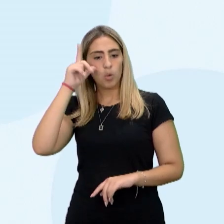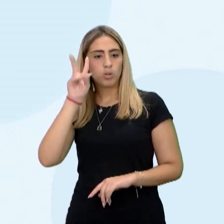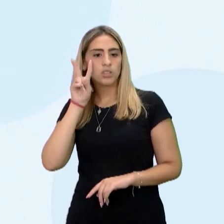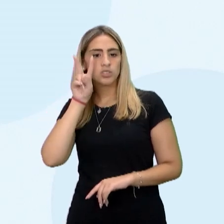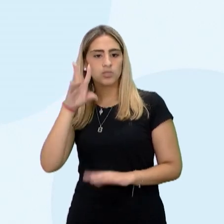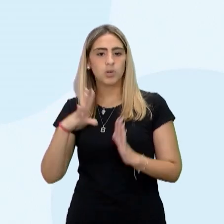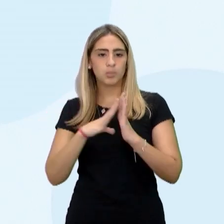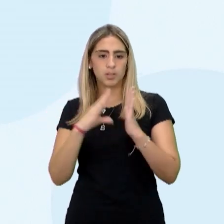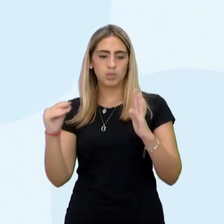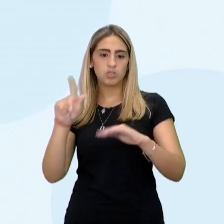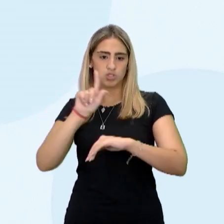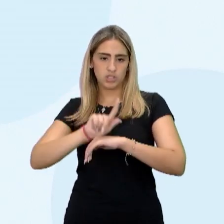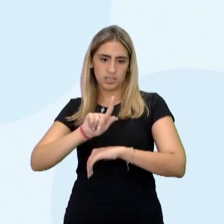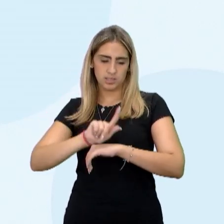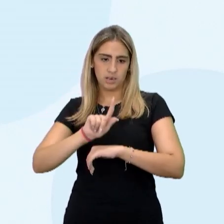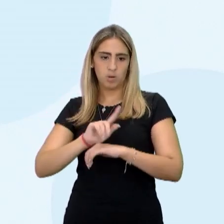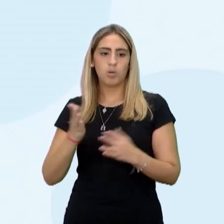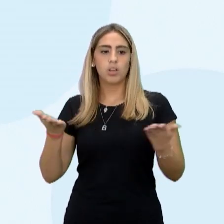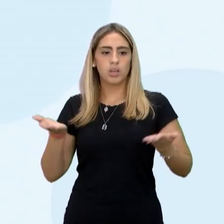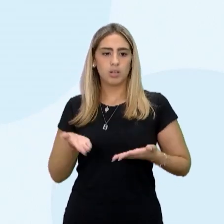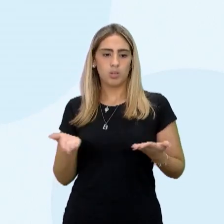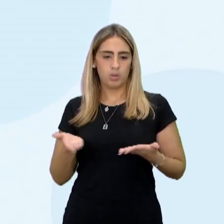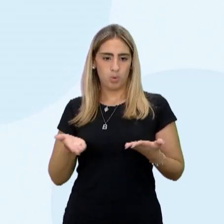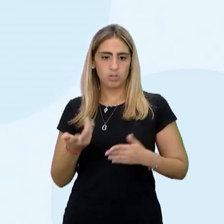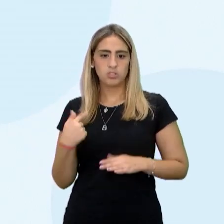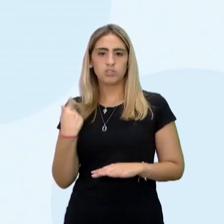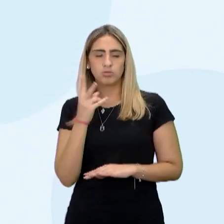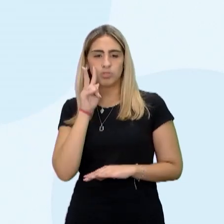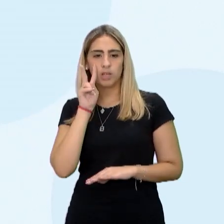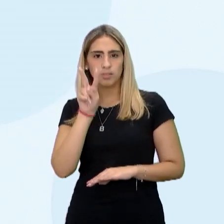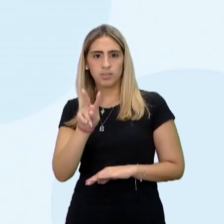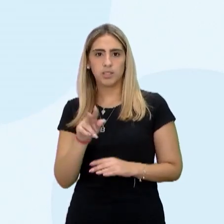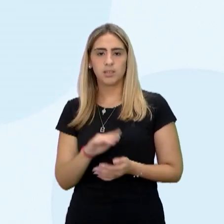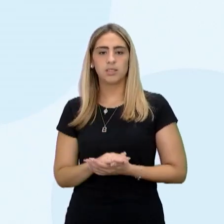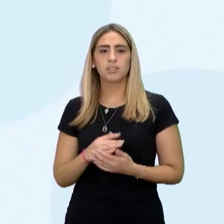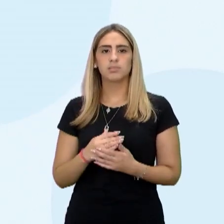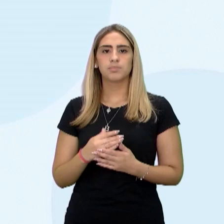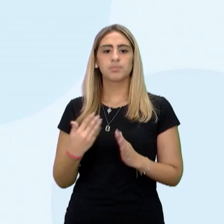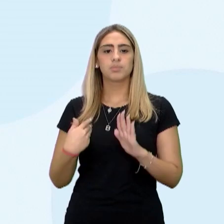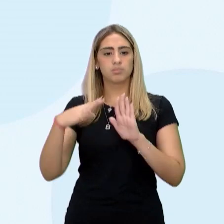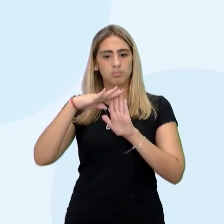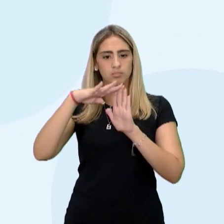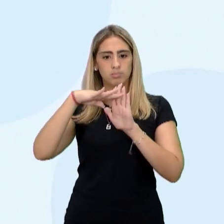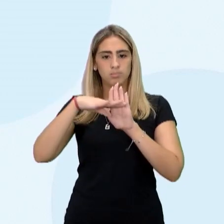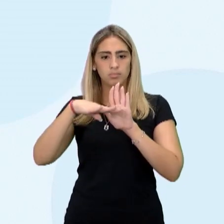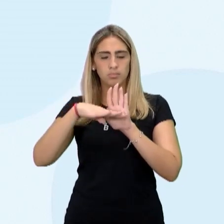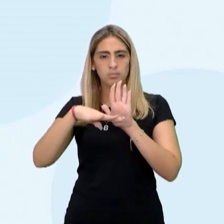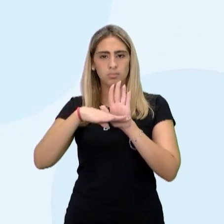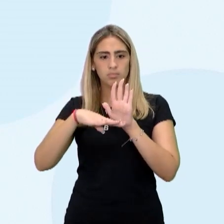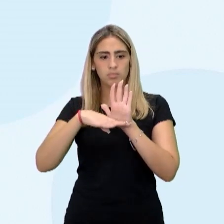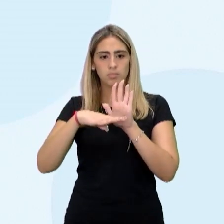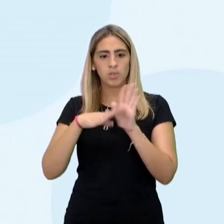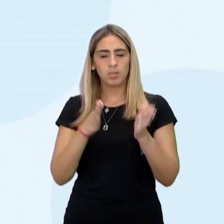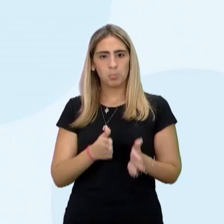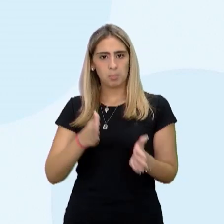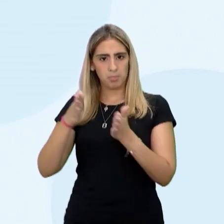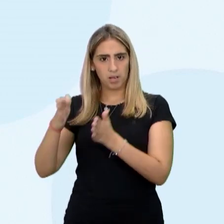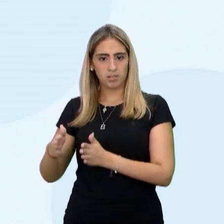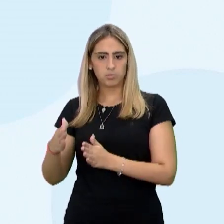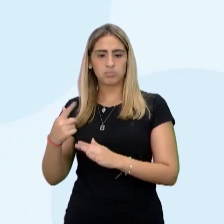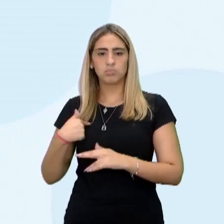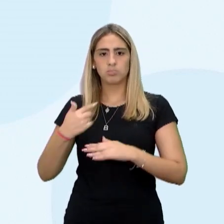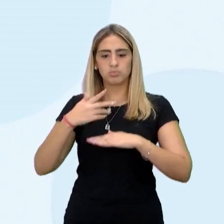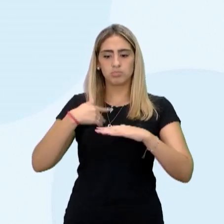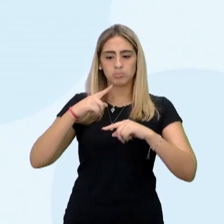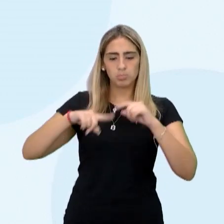modelo de gestão. E hoje, a gente vai ver a agenda, que é uma parte aí um dos instrumentos